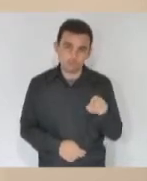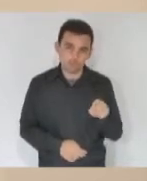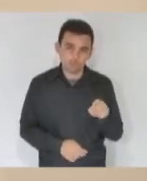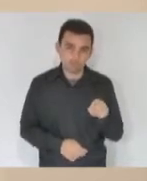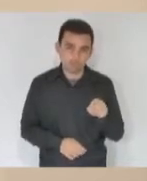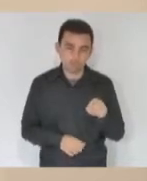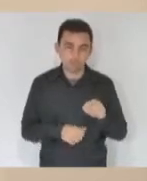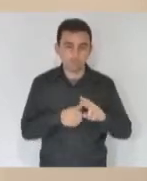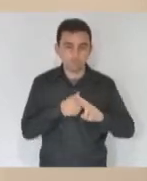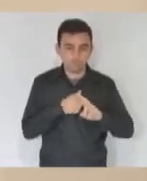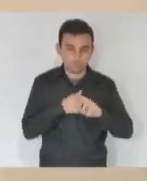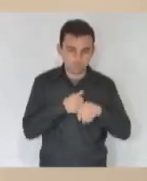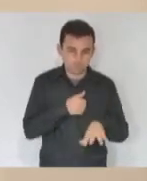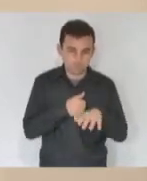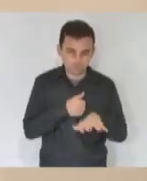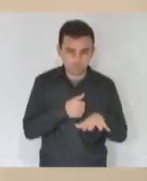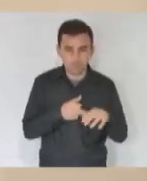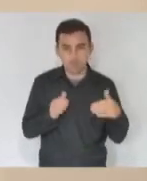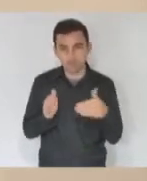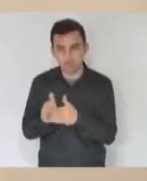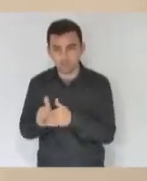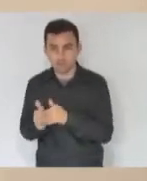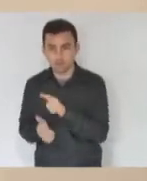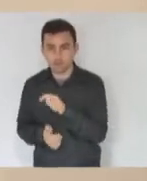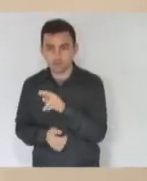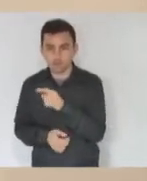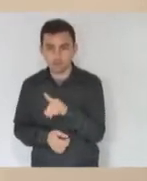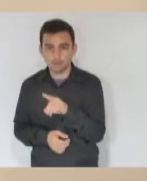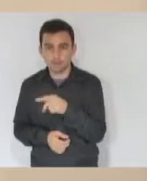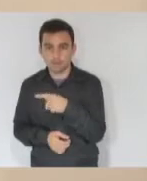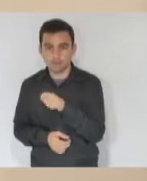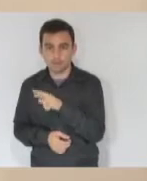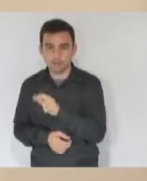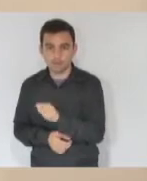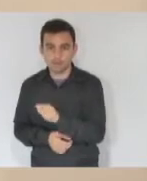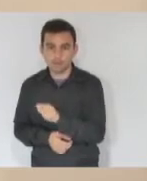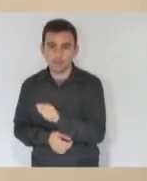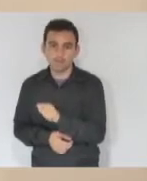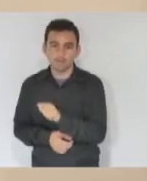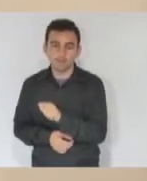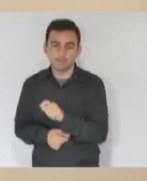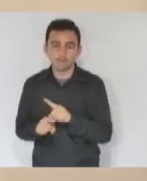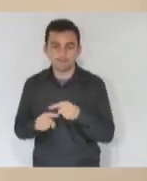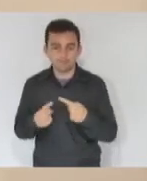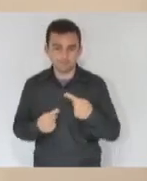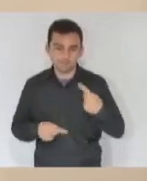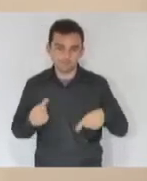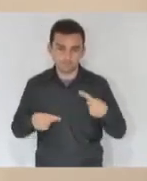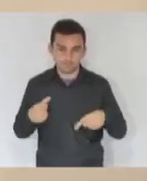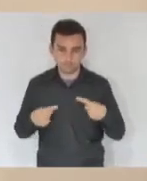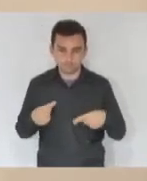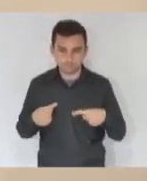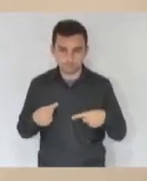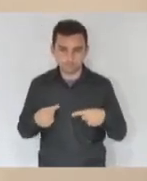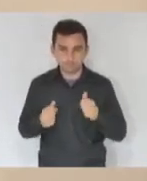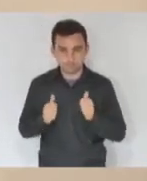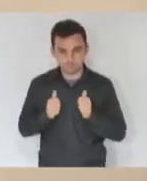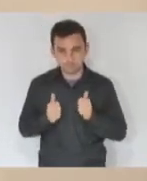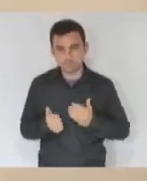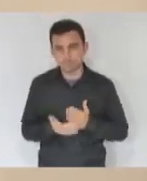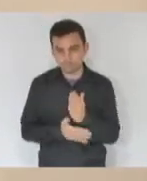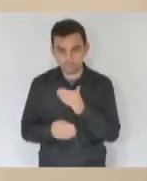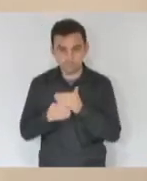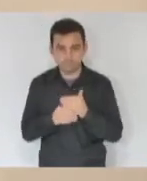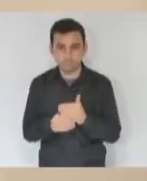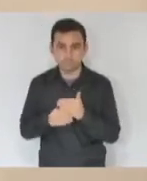a Grão-Pará. Em discussão, não havendo quem queira discutir, em votação, deputados que aprovam permaneçam como se encontram. Aprovado por